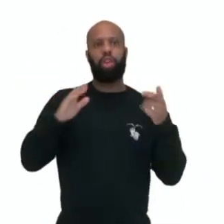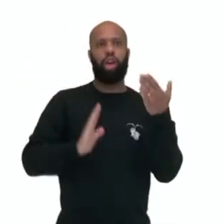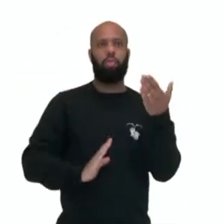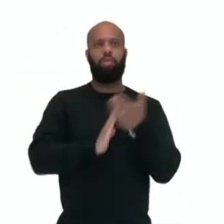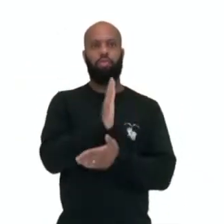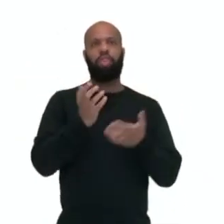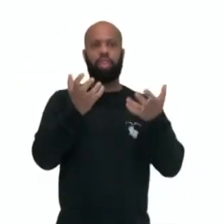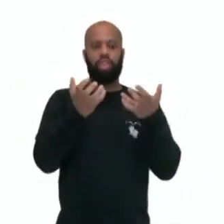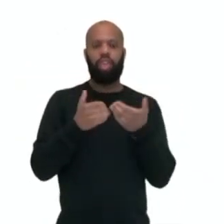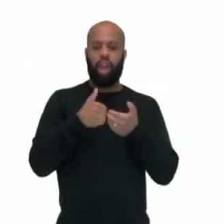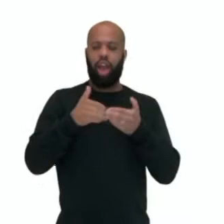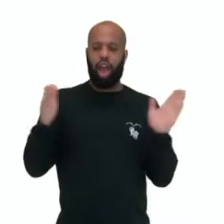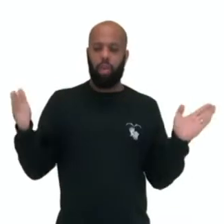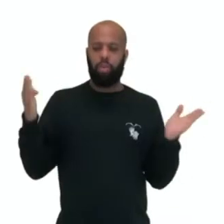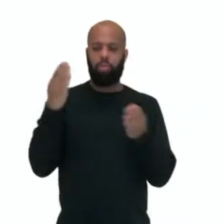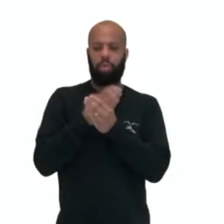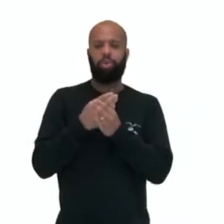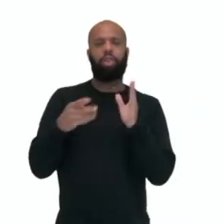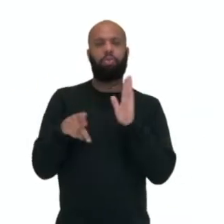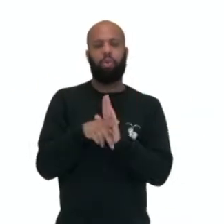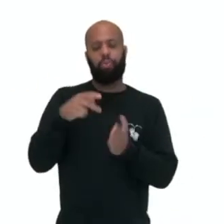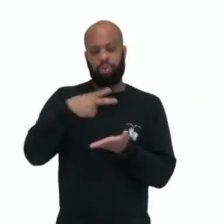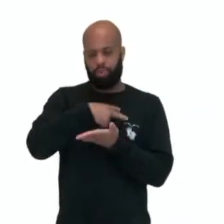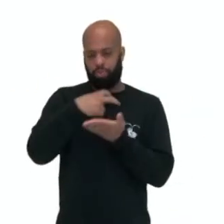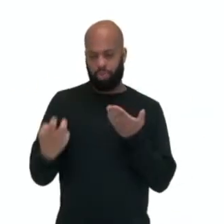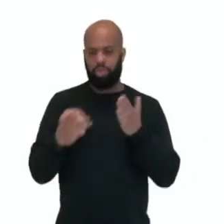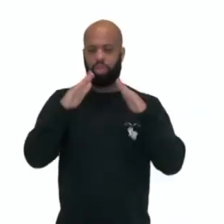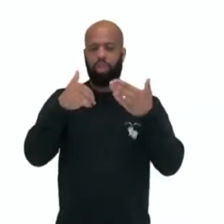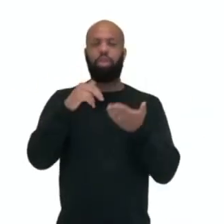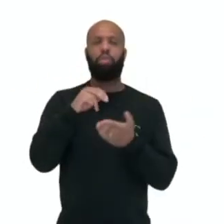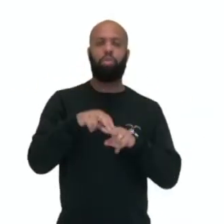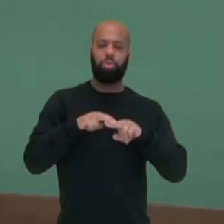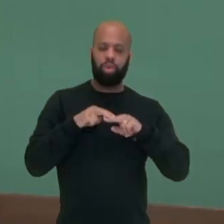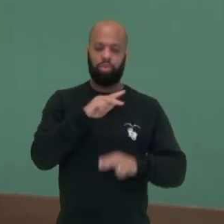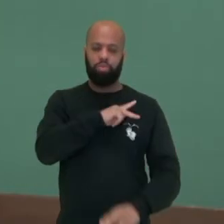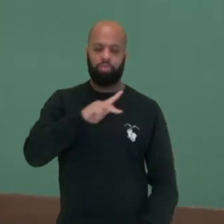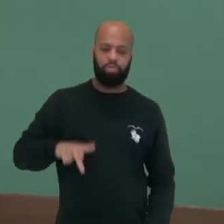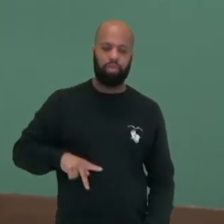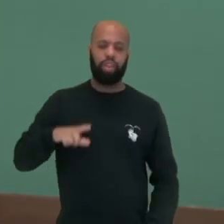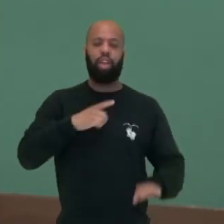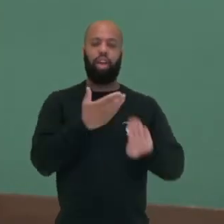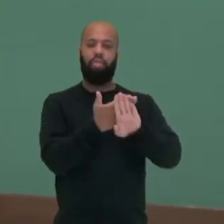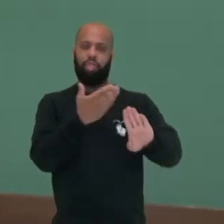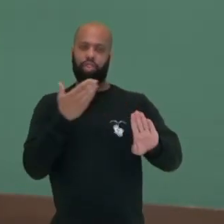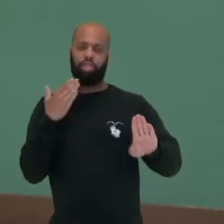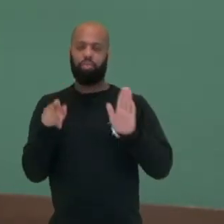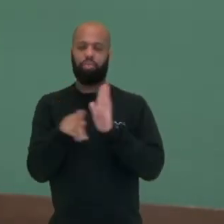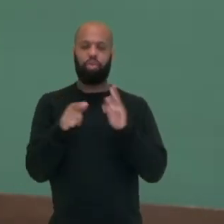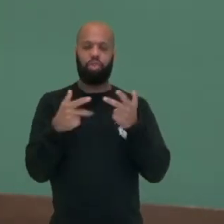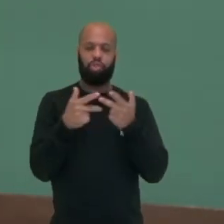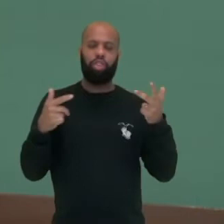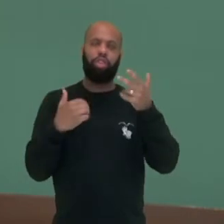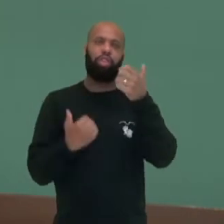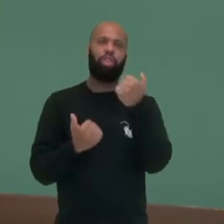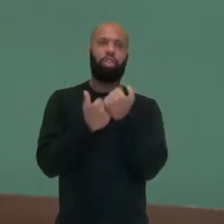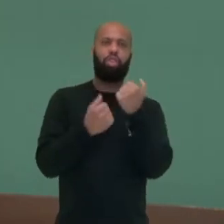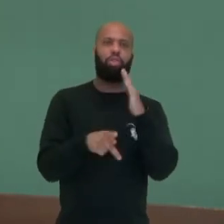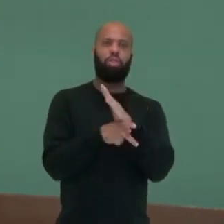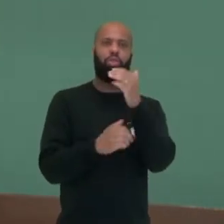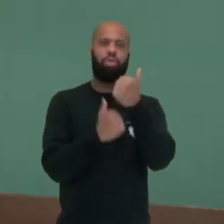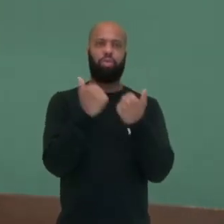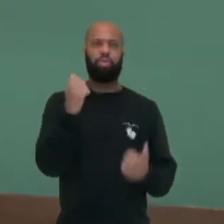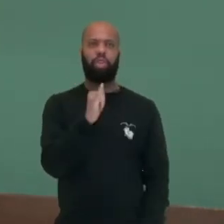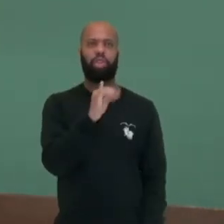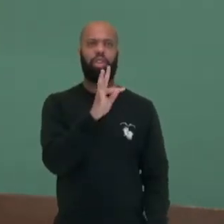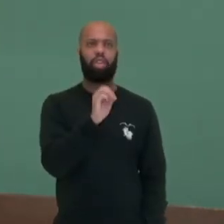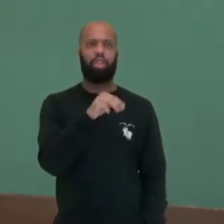a abertura do processo de impeachment. E com isso, o presidente Fernando Collor foi afastado e substituído pelo seu vice,